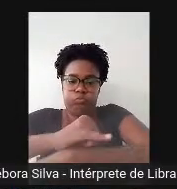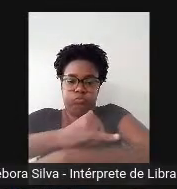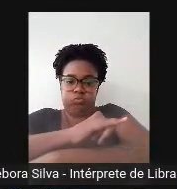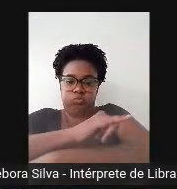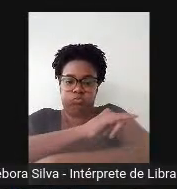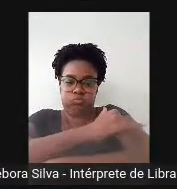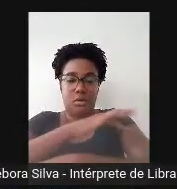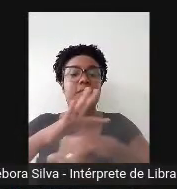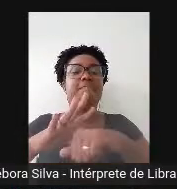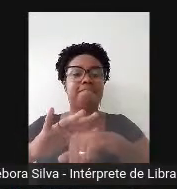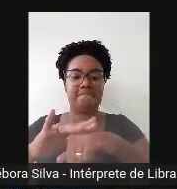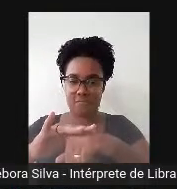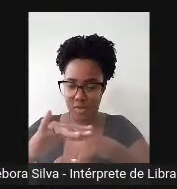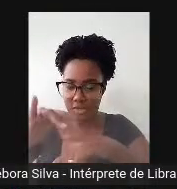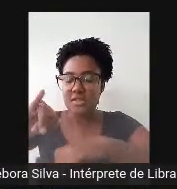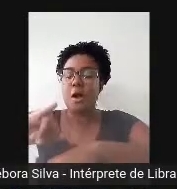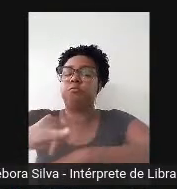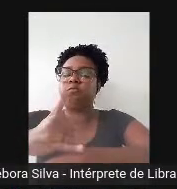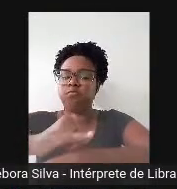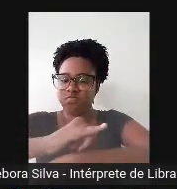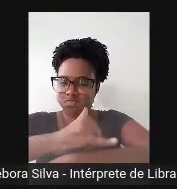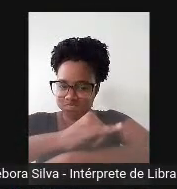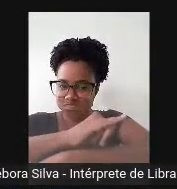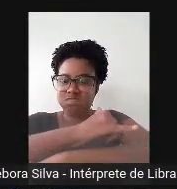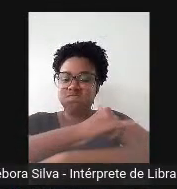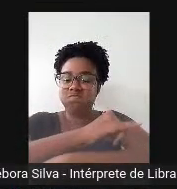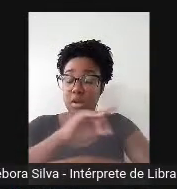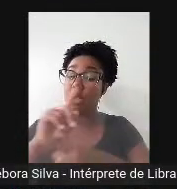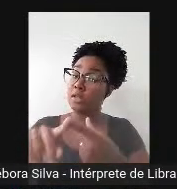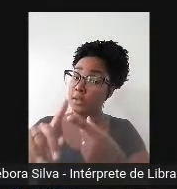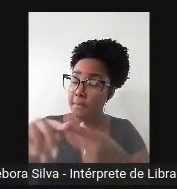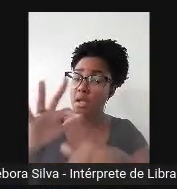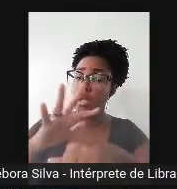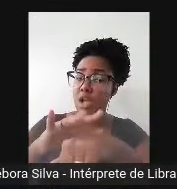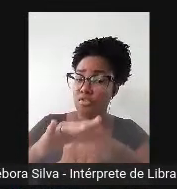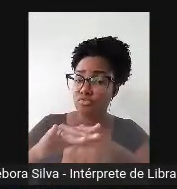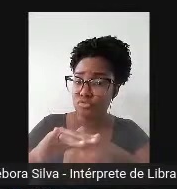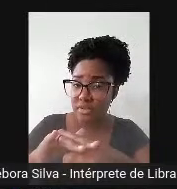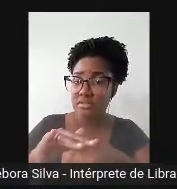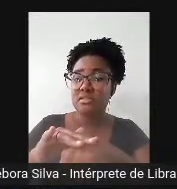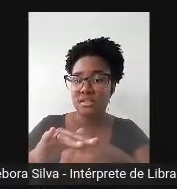e obesidade, e desenvolver todas as doenças características associadas a